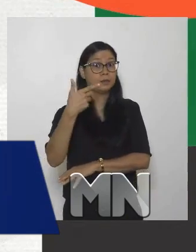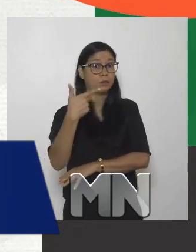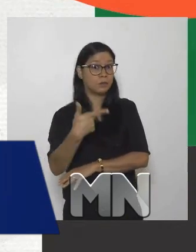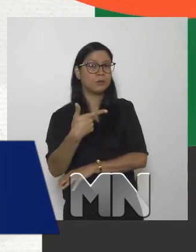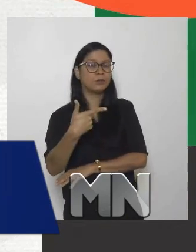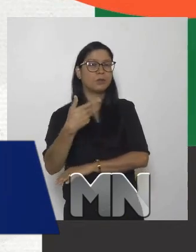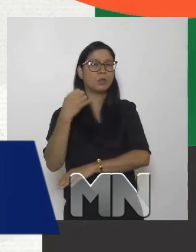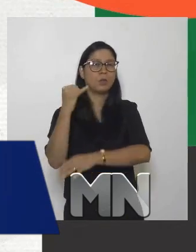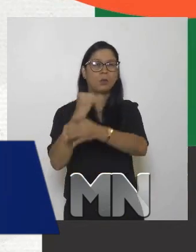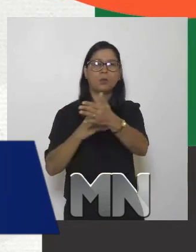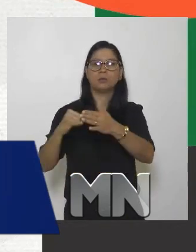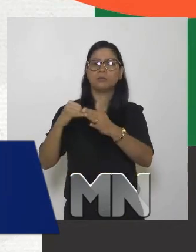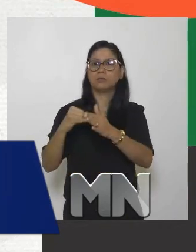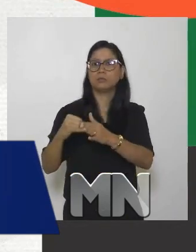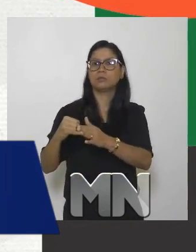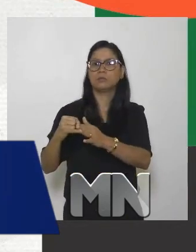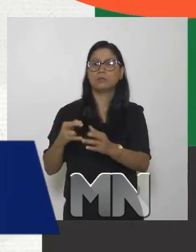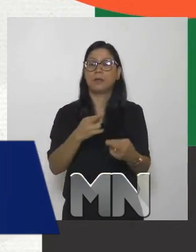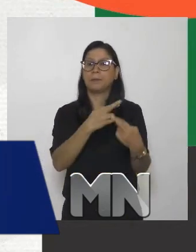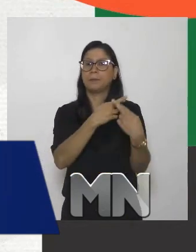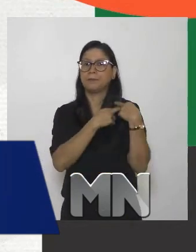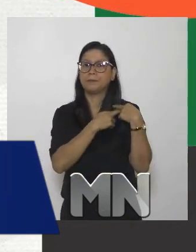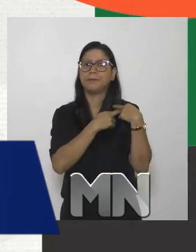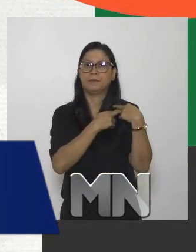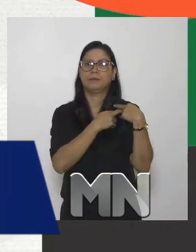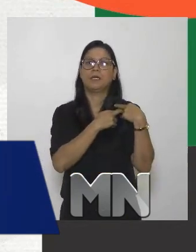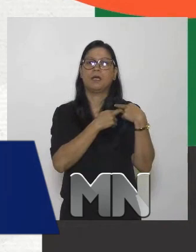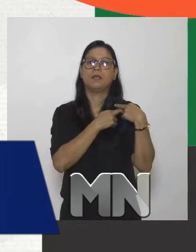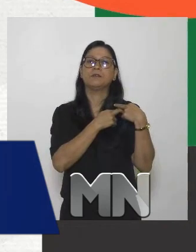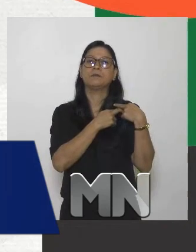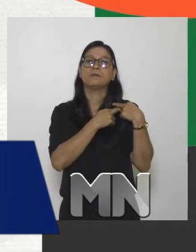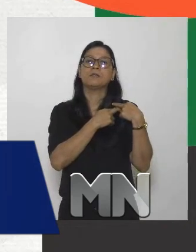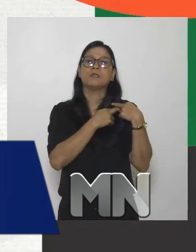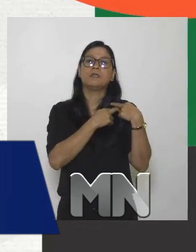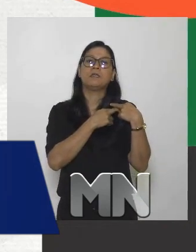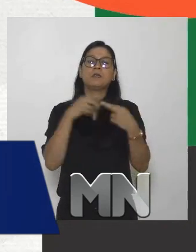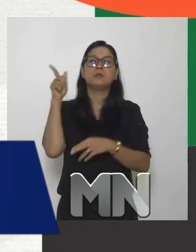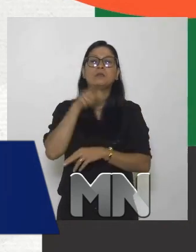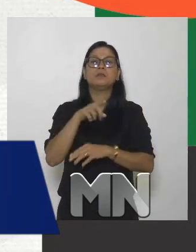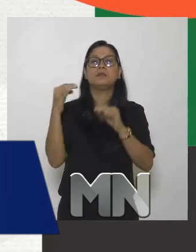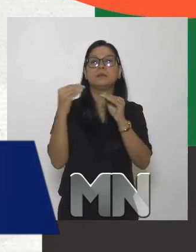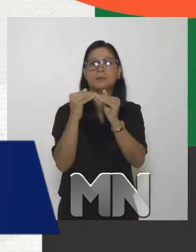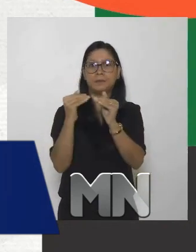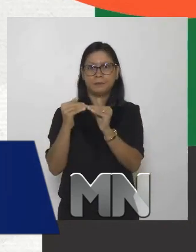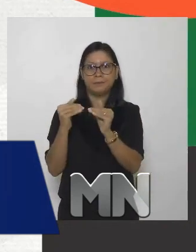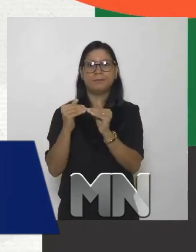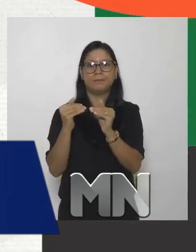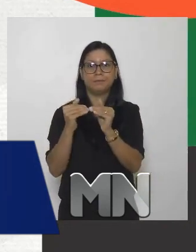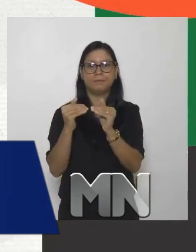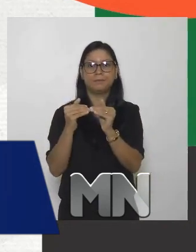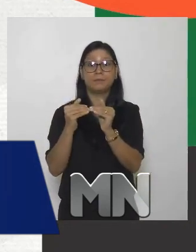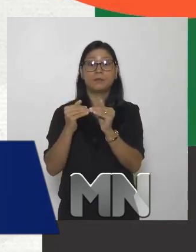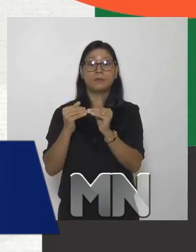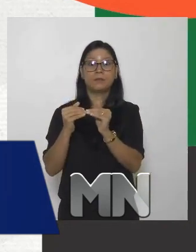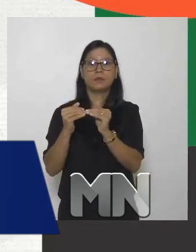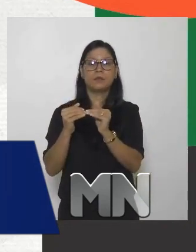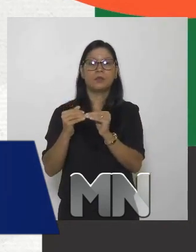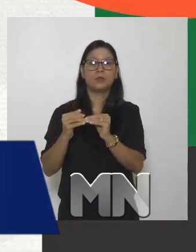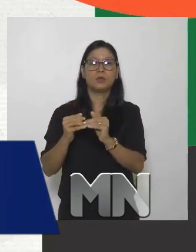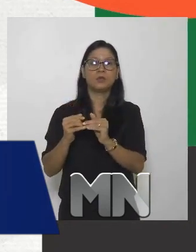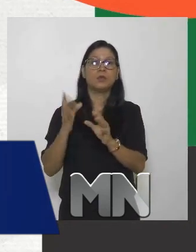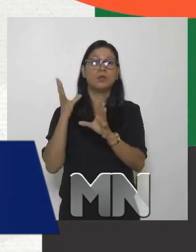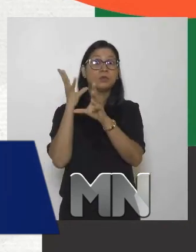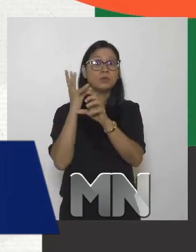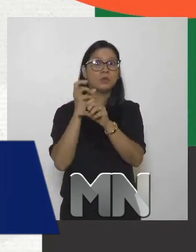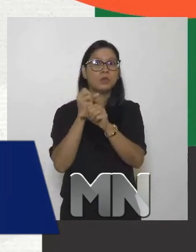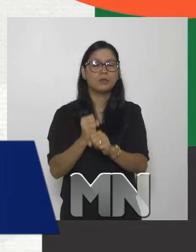inaugurados na Estônia e em Portugal, na Estônia, importantíssimo para a área de tecnologia, para pôr o governo na palma da mão, no